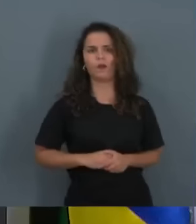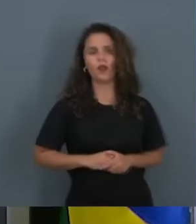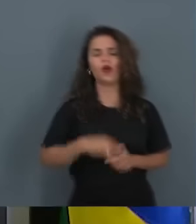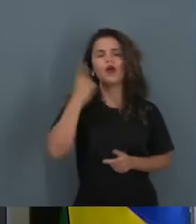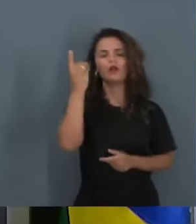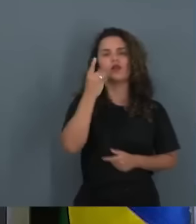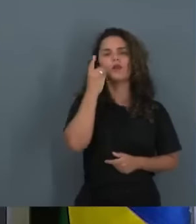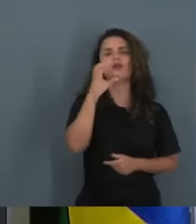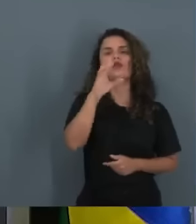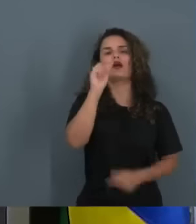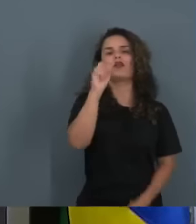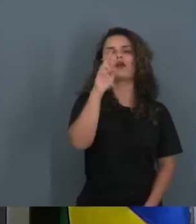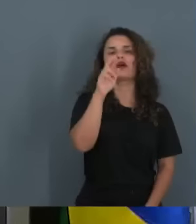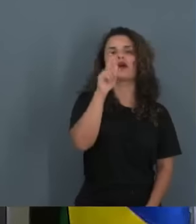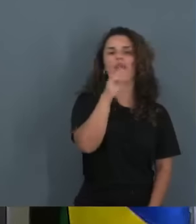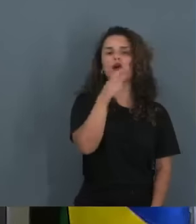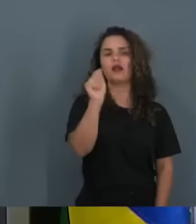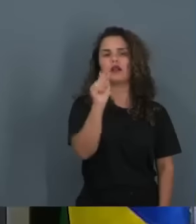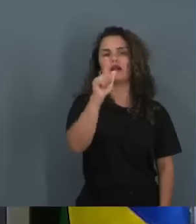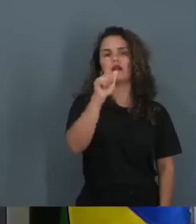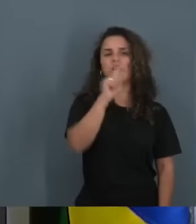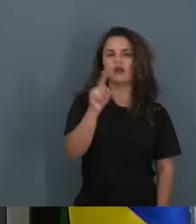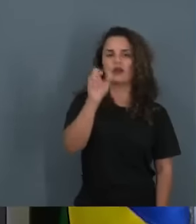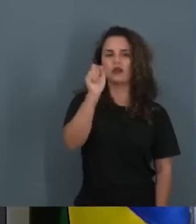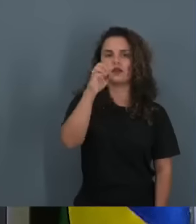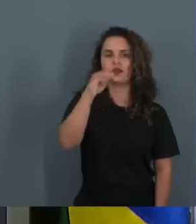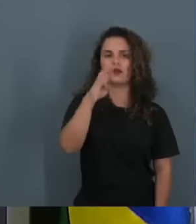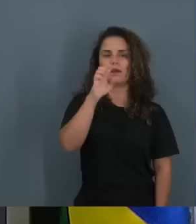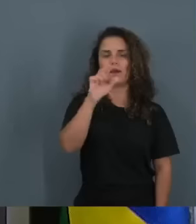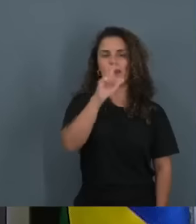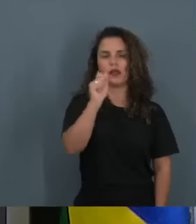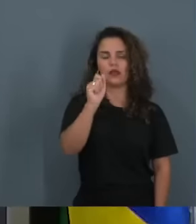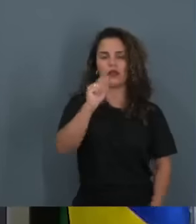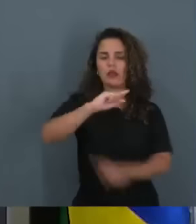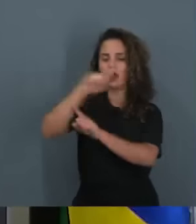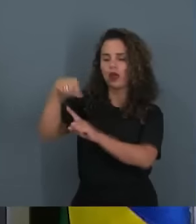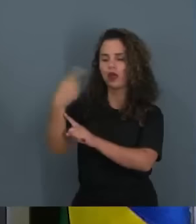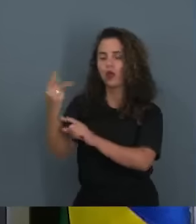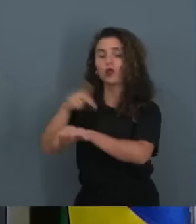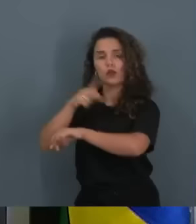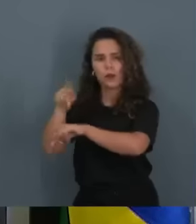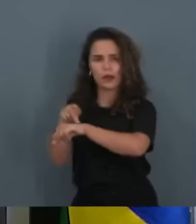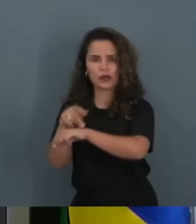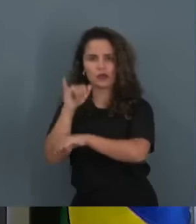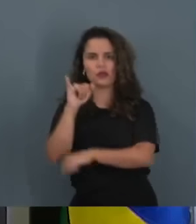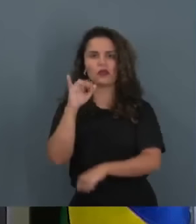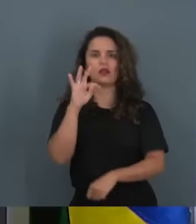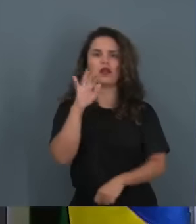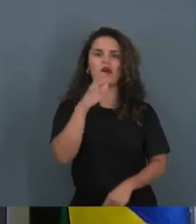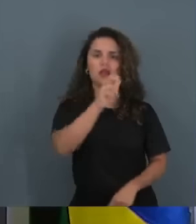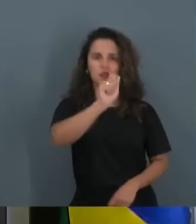Deputada Carla Zambelli, exilada na Itália,